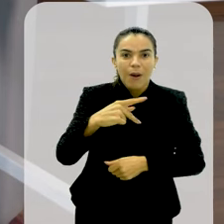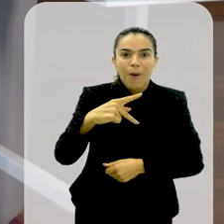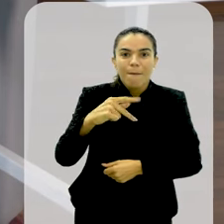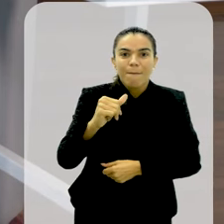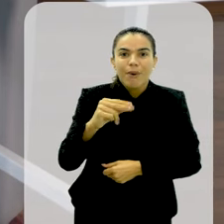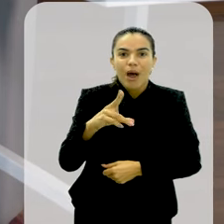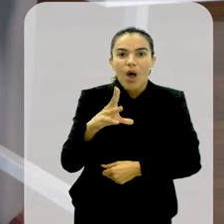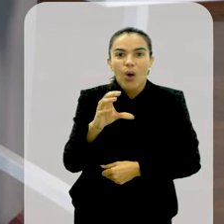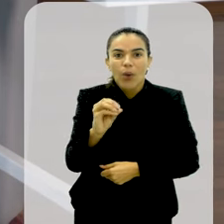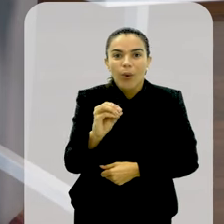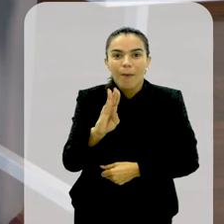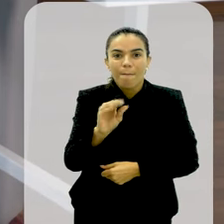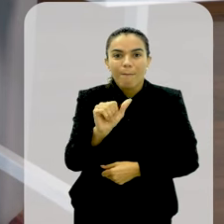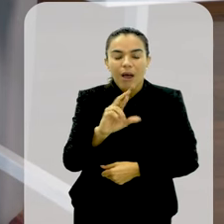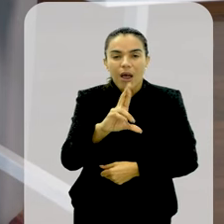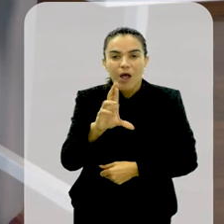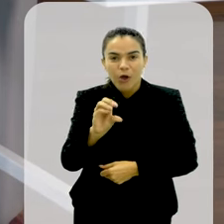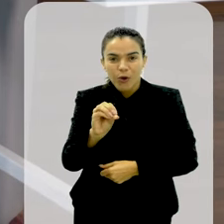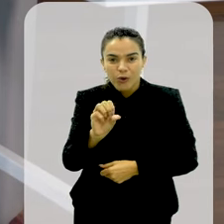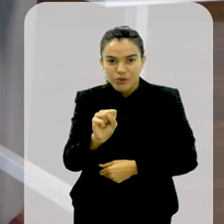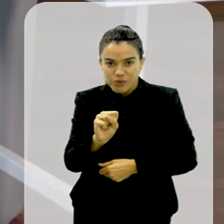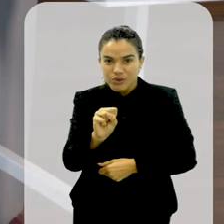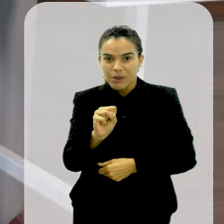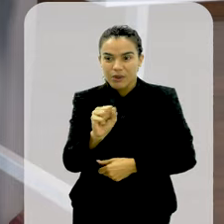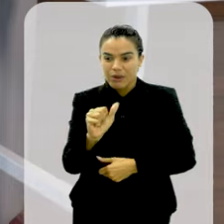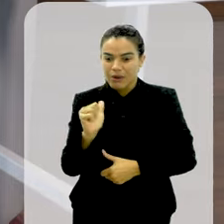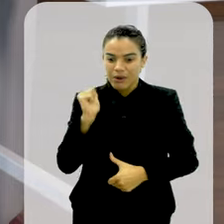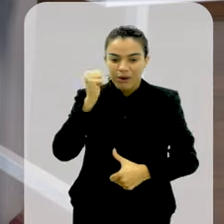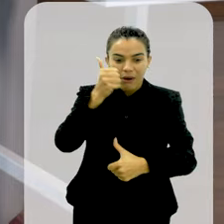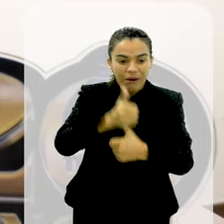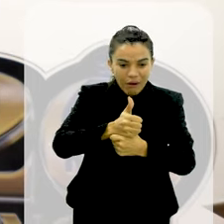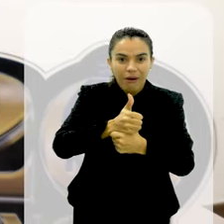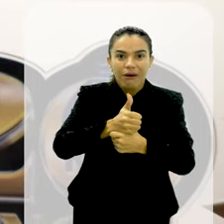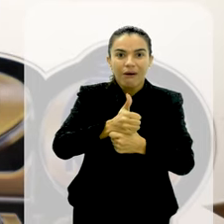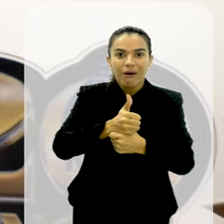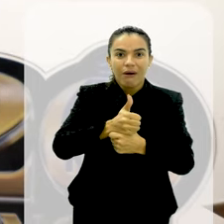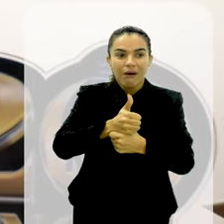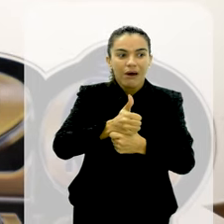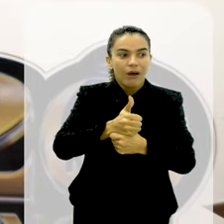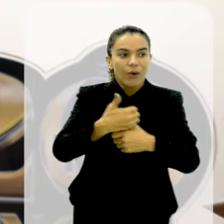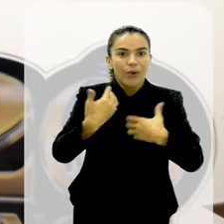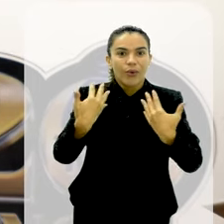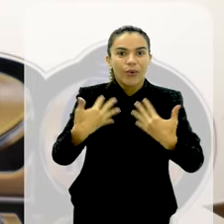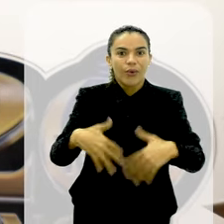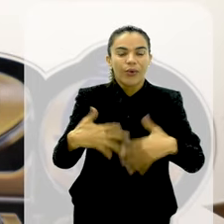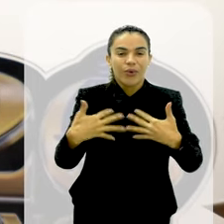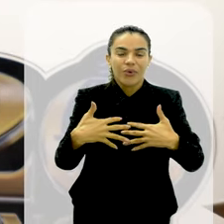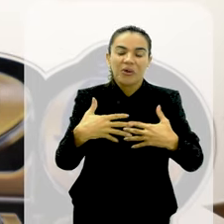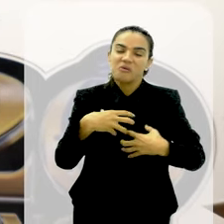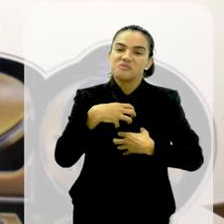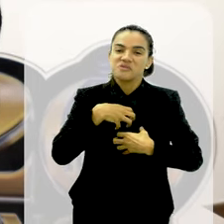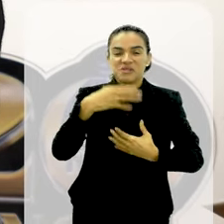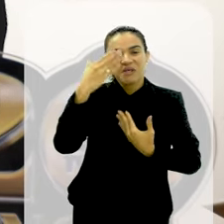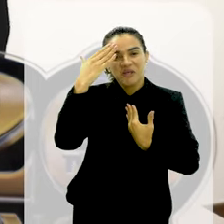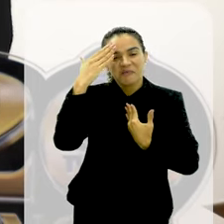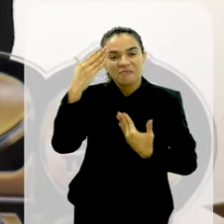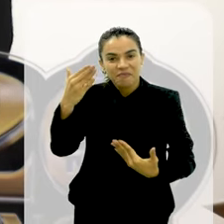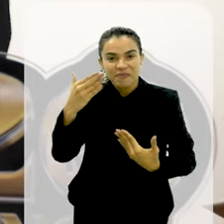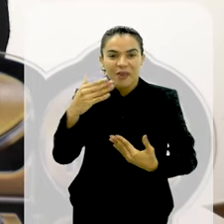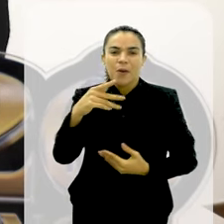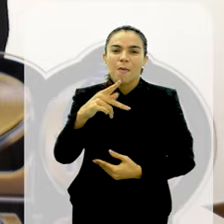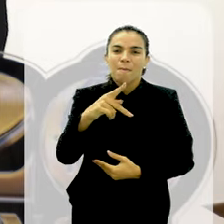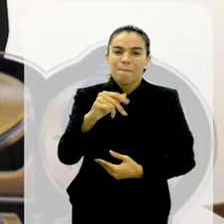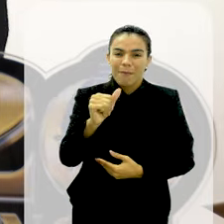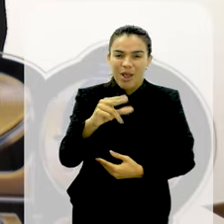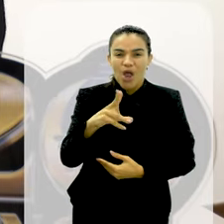o Paulo Barros, né? Substituindo na questão do comando artístico, sim, da escola, né? Então isso é muito gratificante, né?